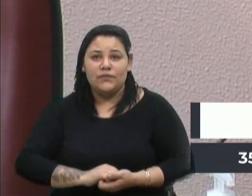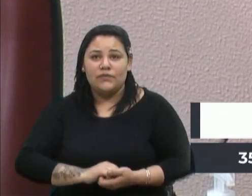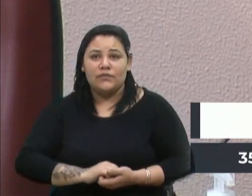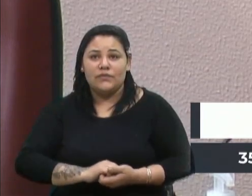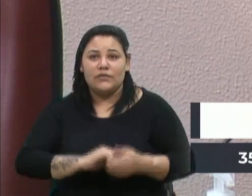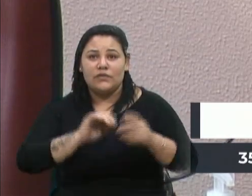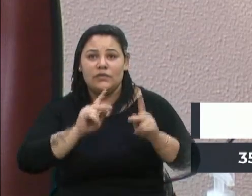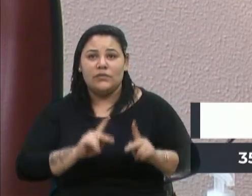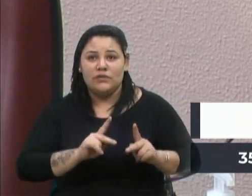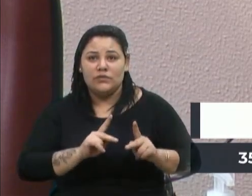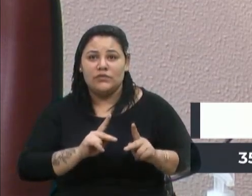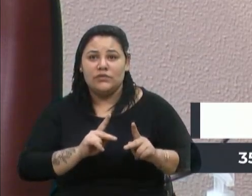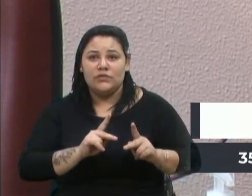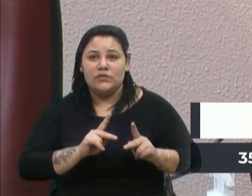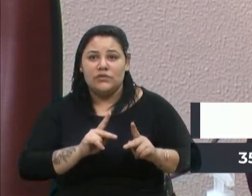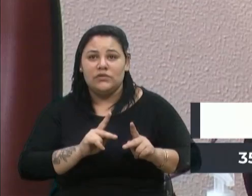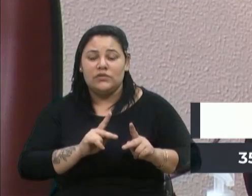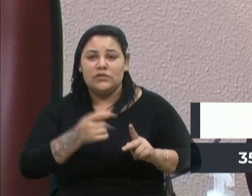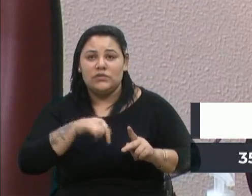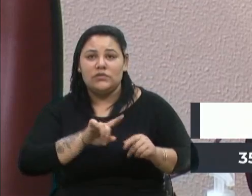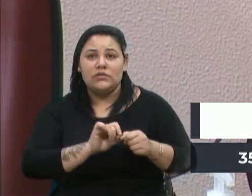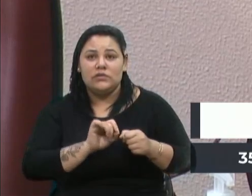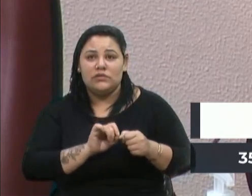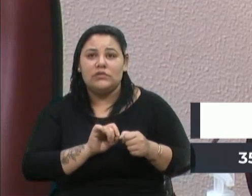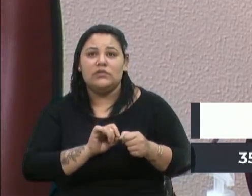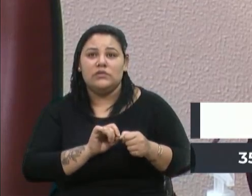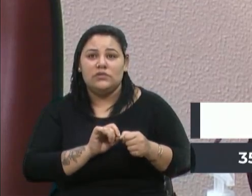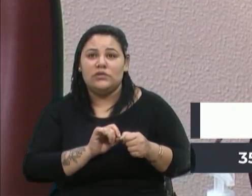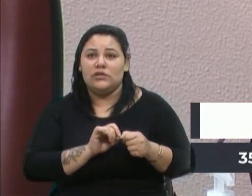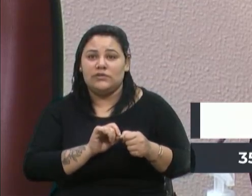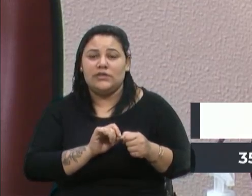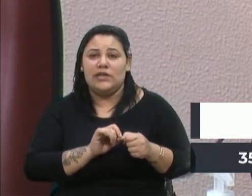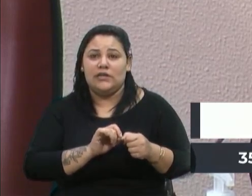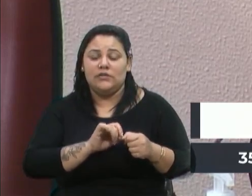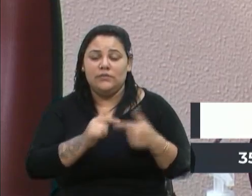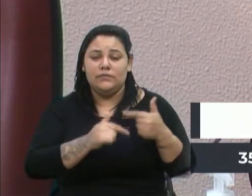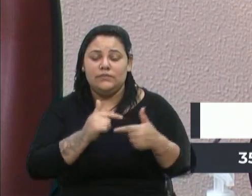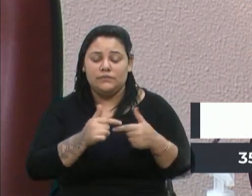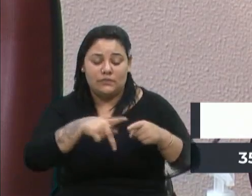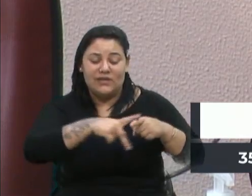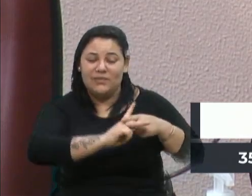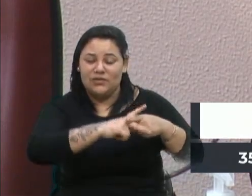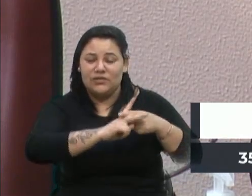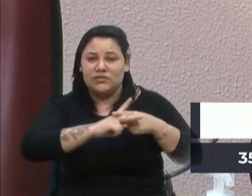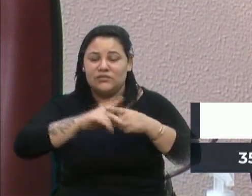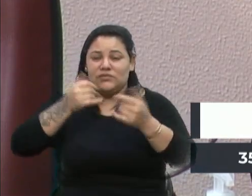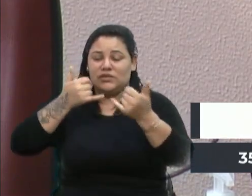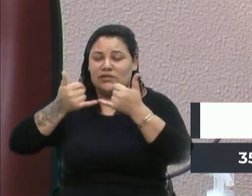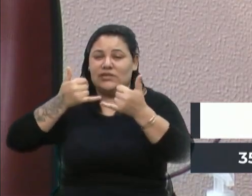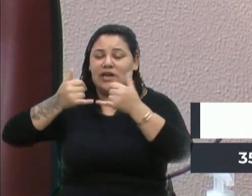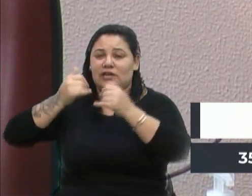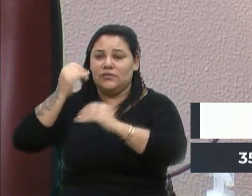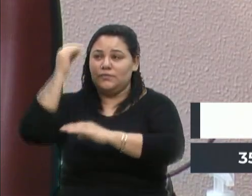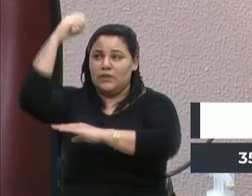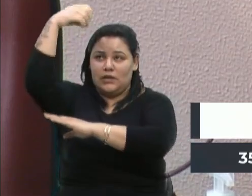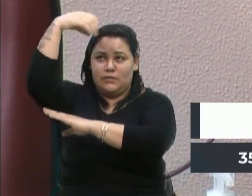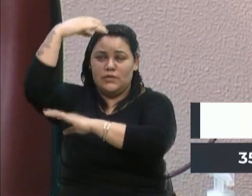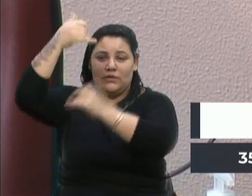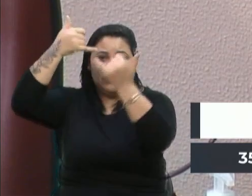vão lá, vereador Fantinel. Eles estão lá, vereador. vão lá, eles arrumam a lâmpada, demora no máximo uma semana, a